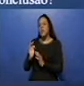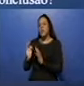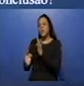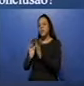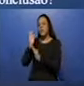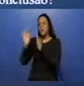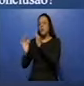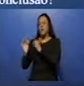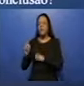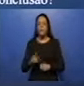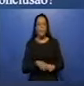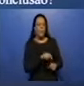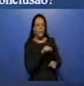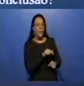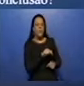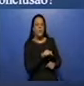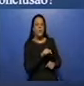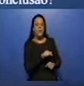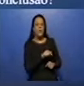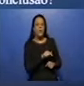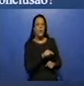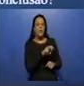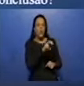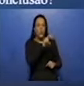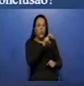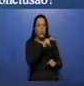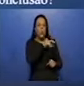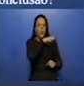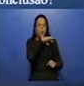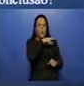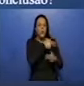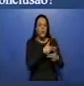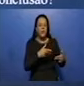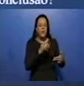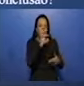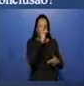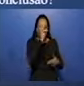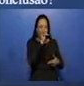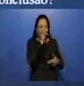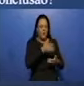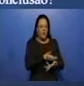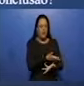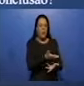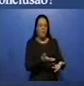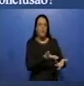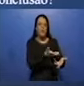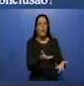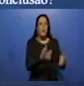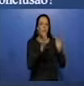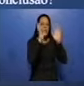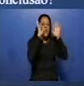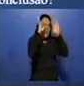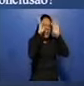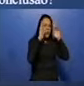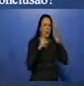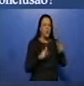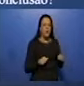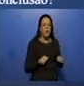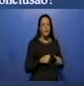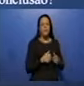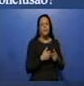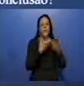extensiva, os animais são criados no pasto com a vegetação natural. Nós vamos, no próximo slide,